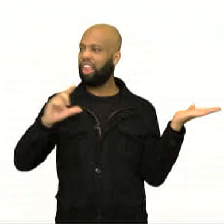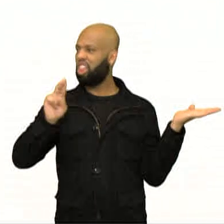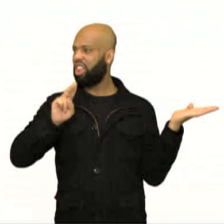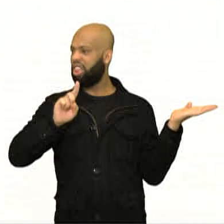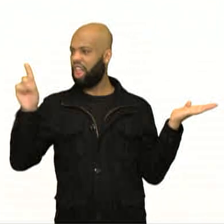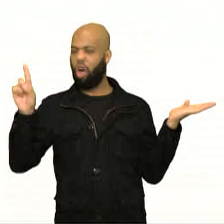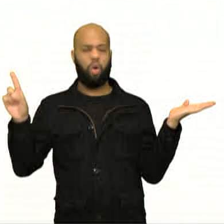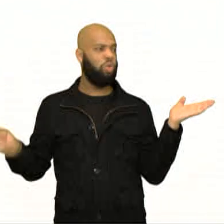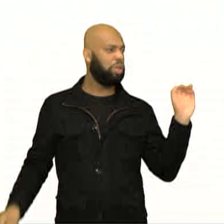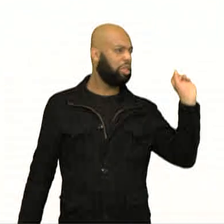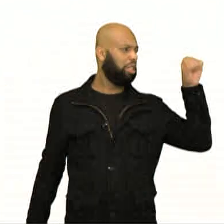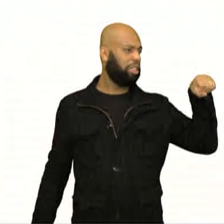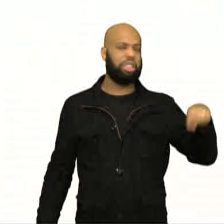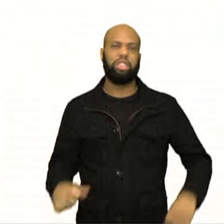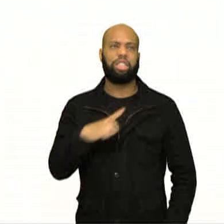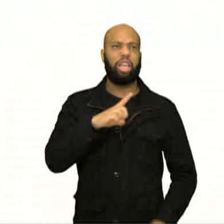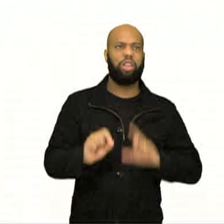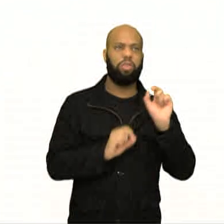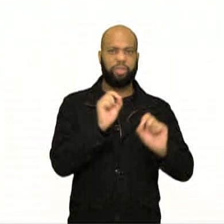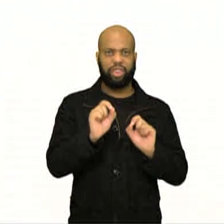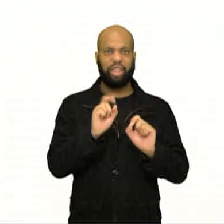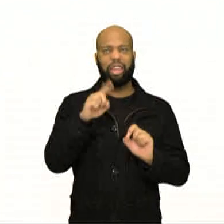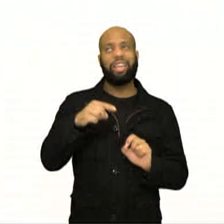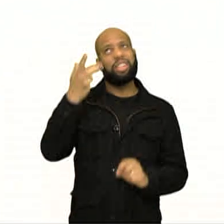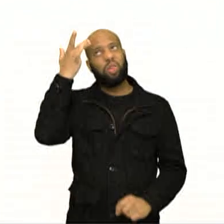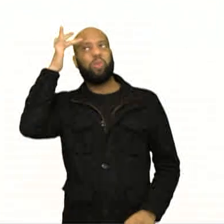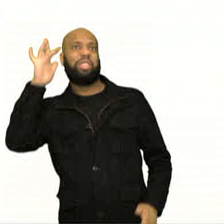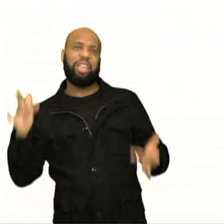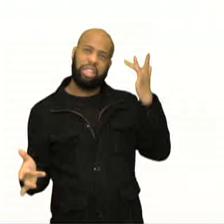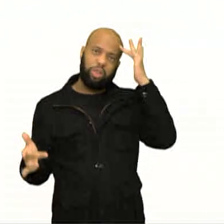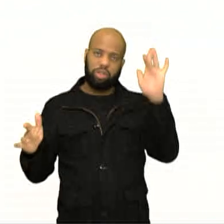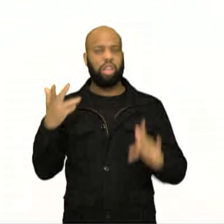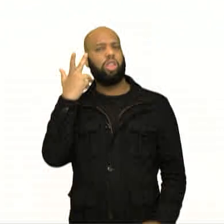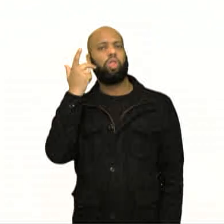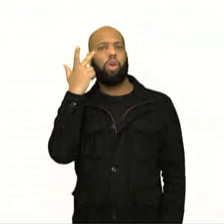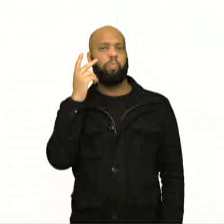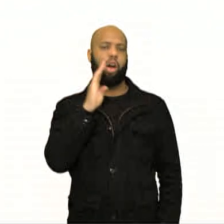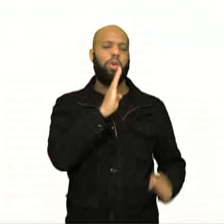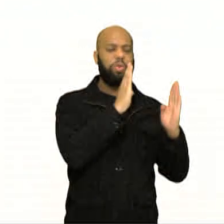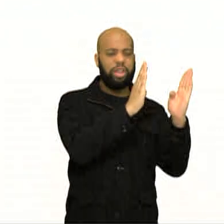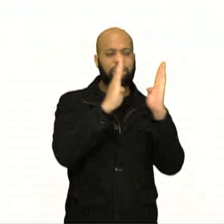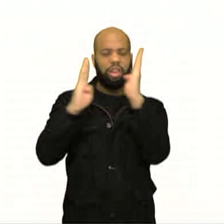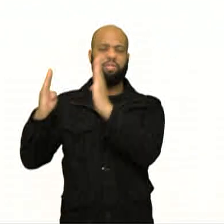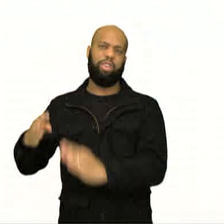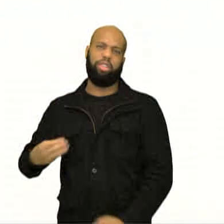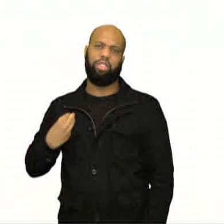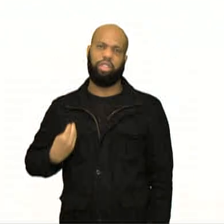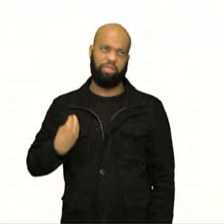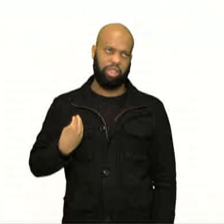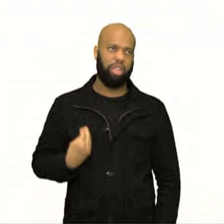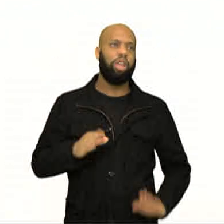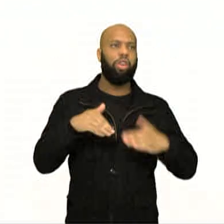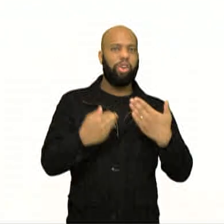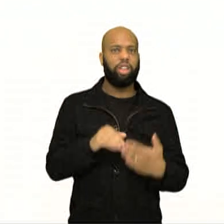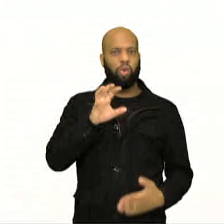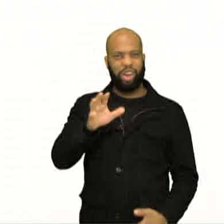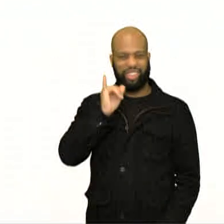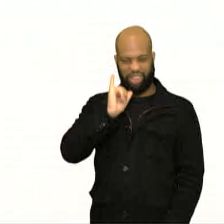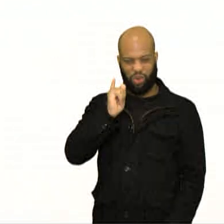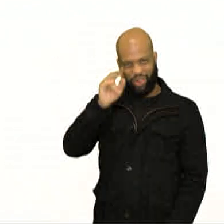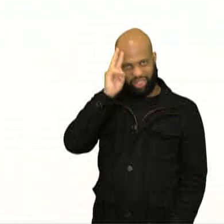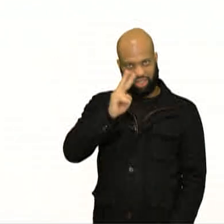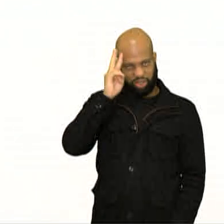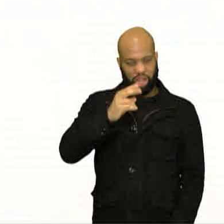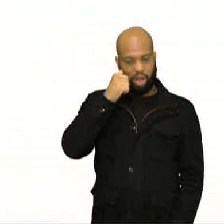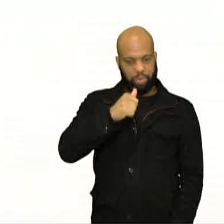não, né? Essa indecisão é muito comum nesta fase da vida, né? E este relato que